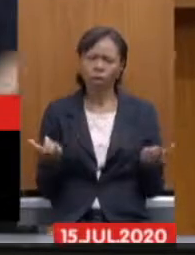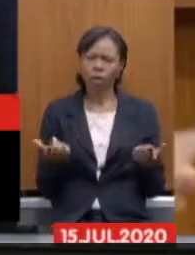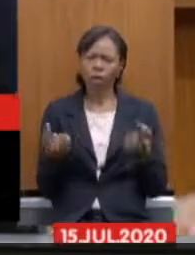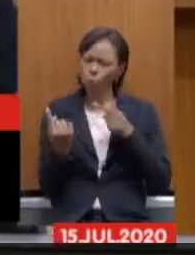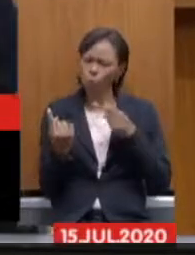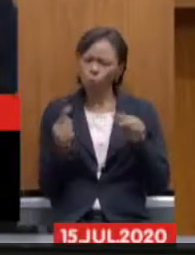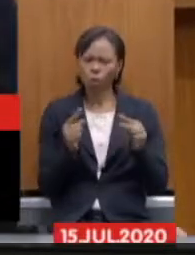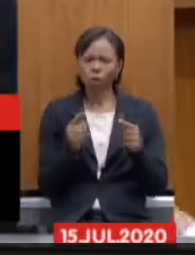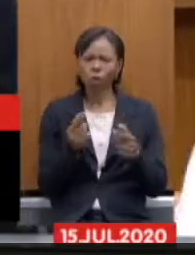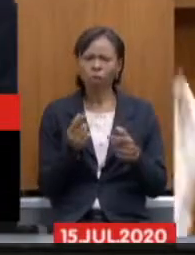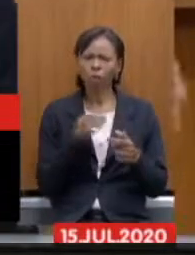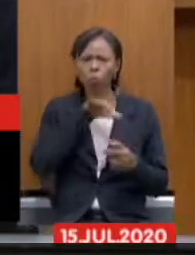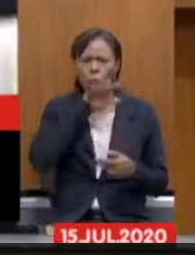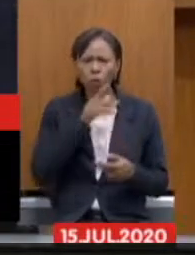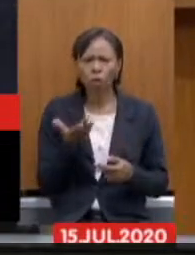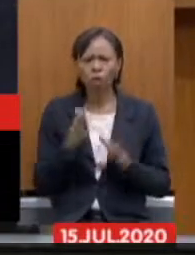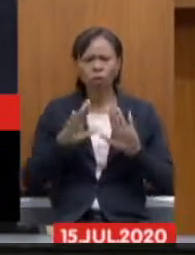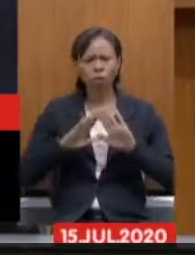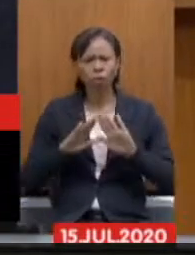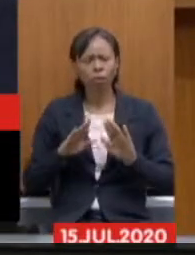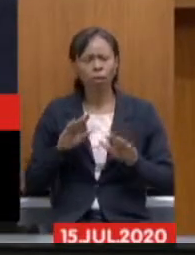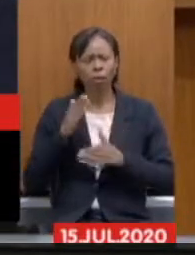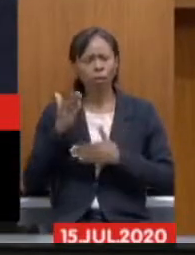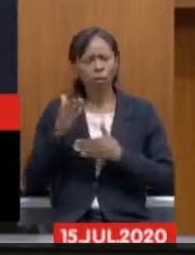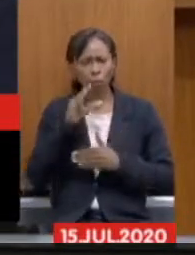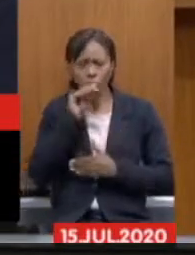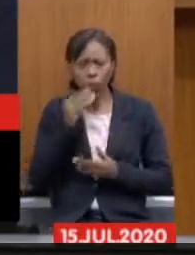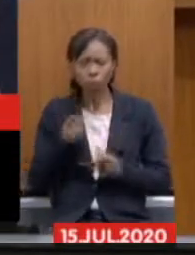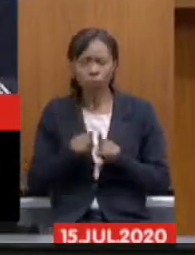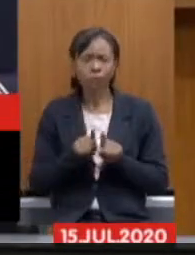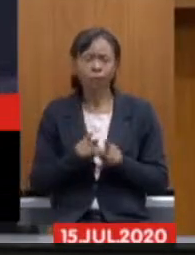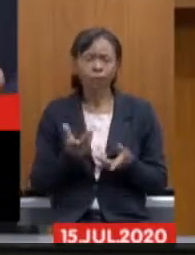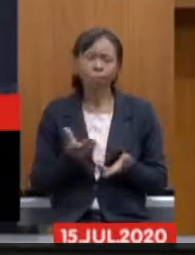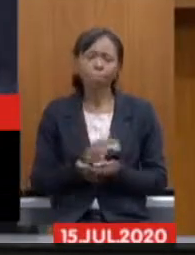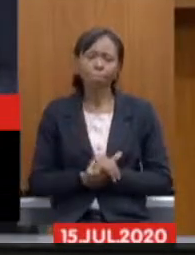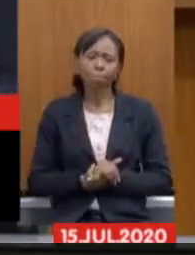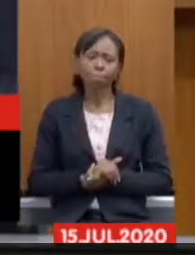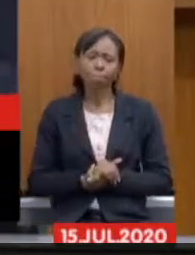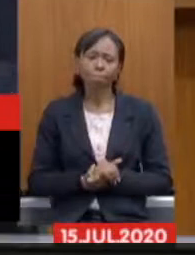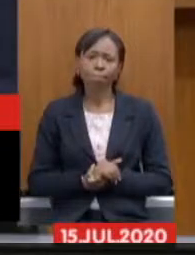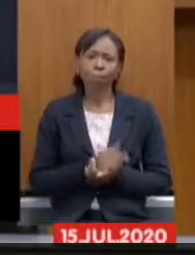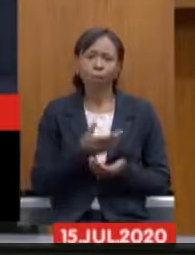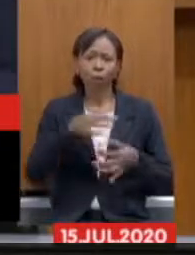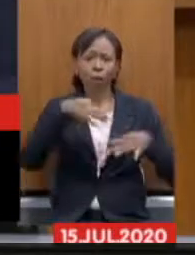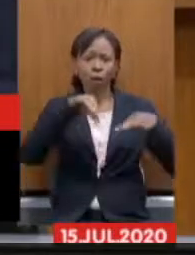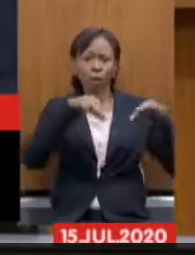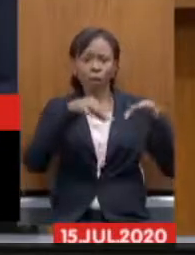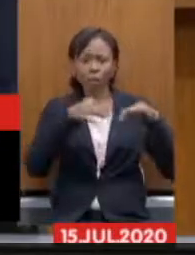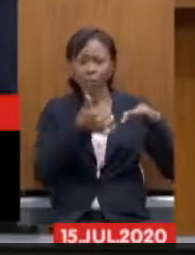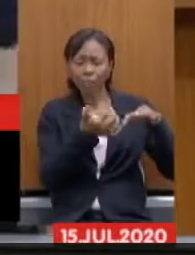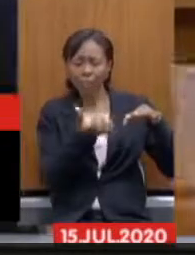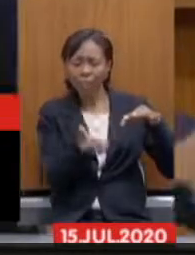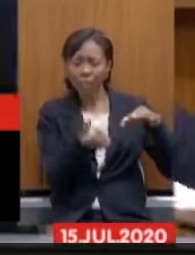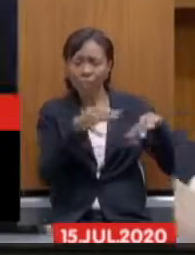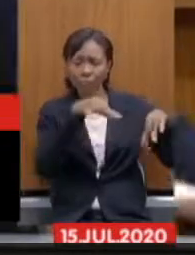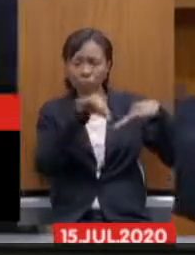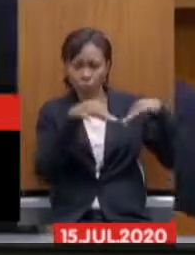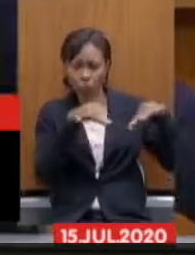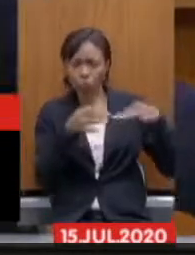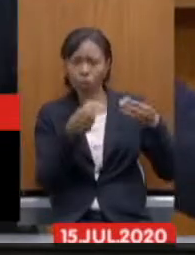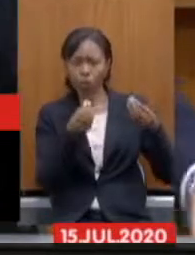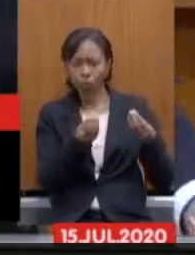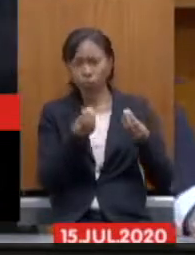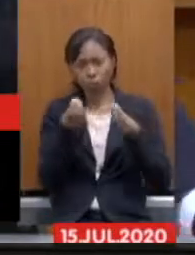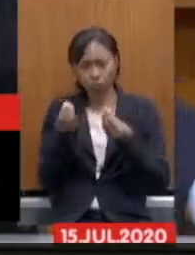assembleia e com os servidores algumas contribuições aqui são 16 páginas presidente que nós temos